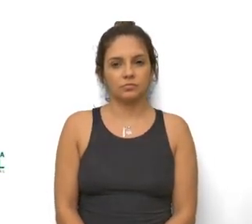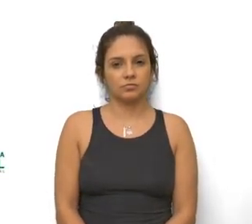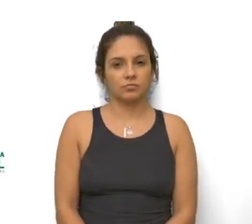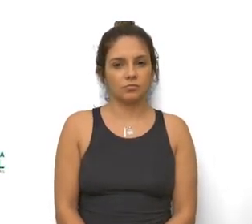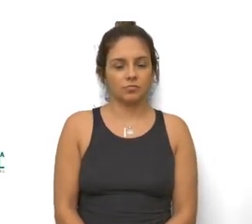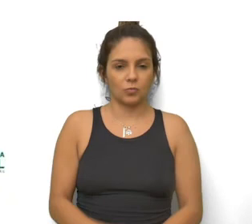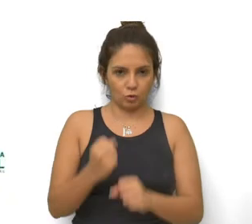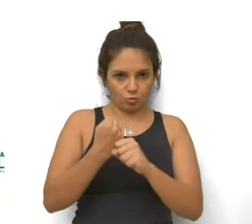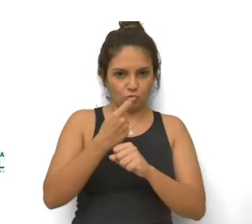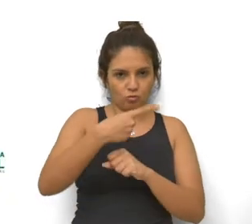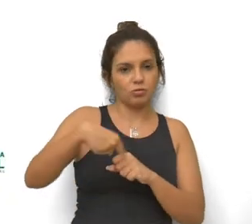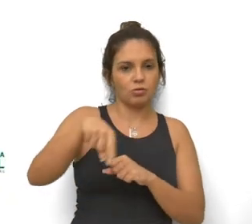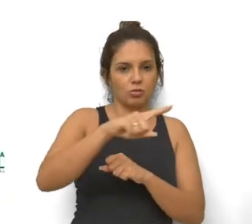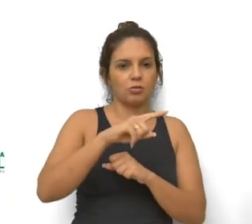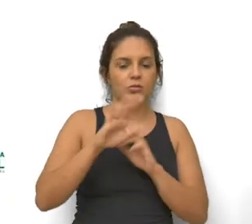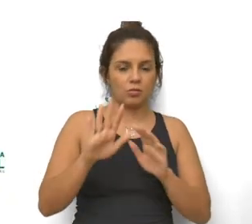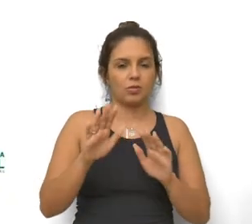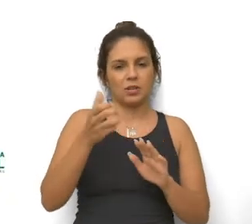ali